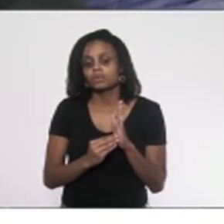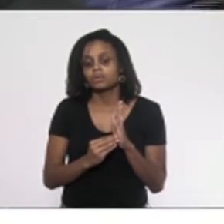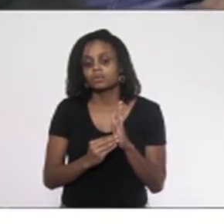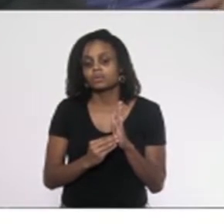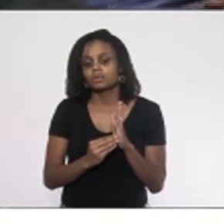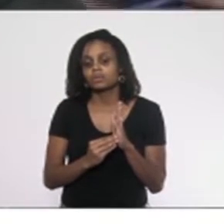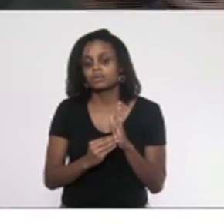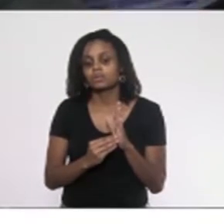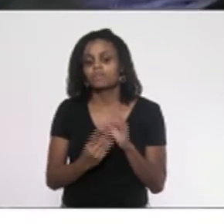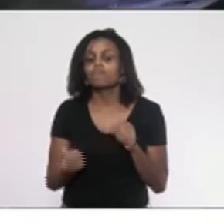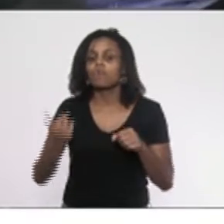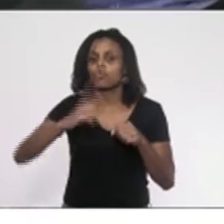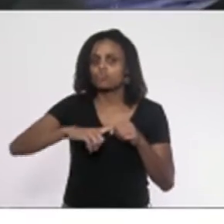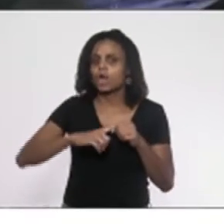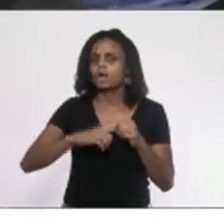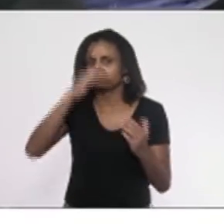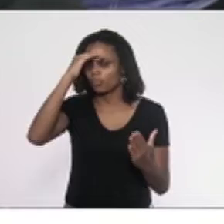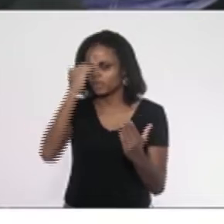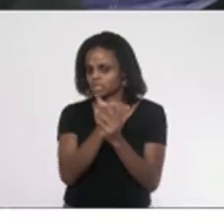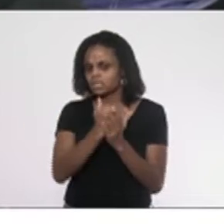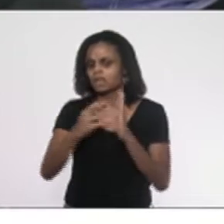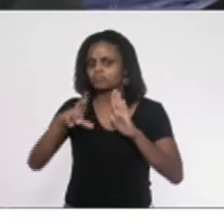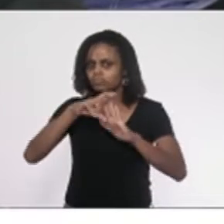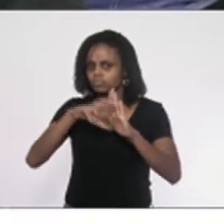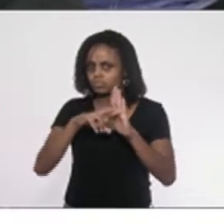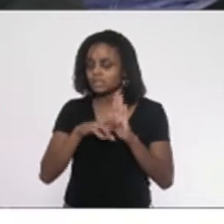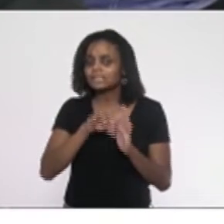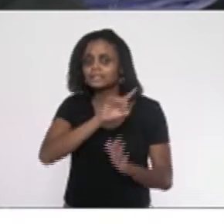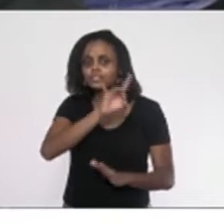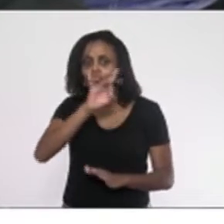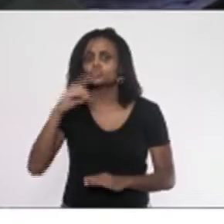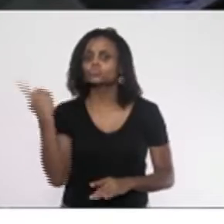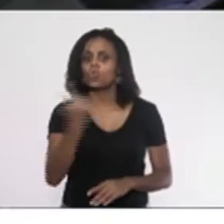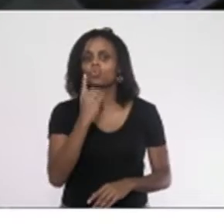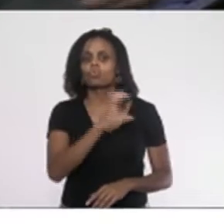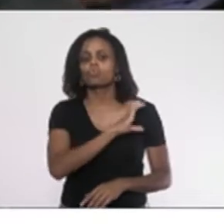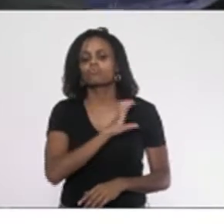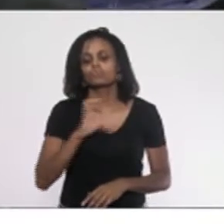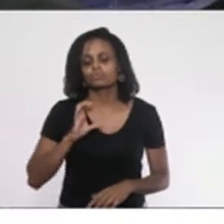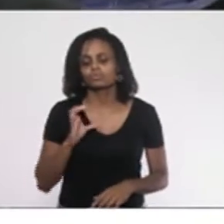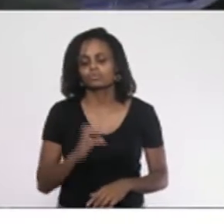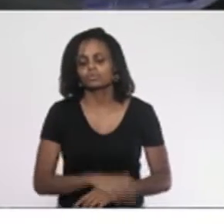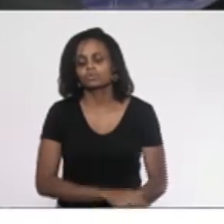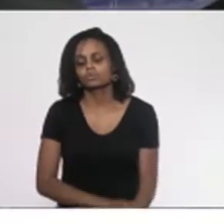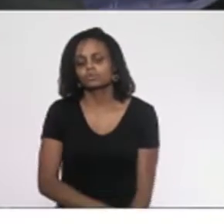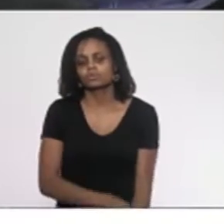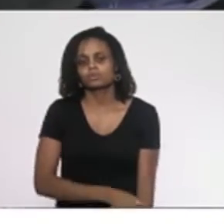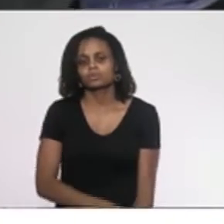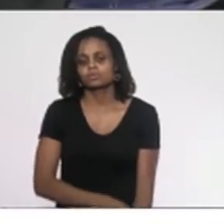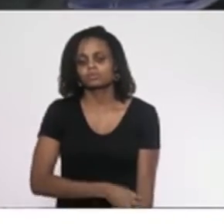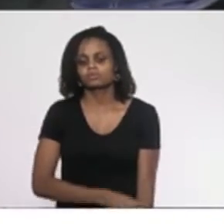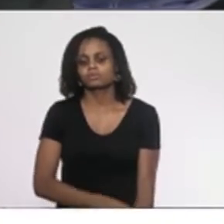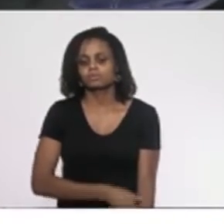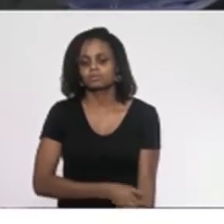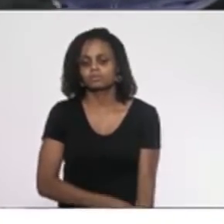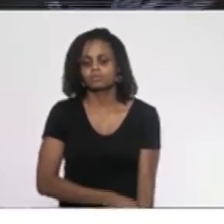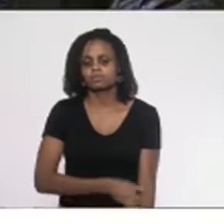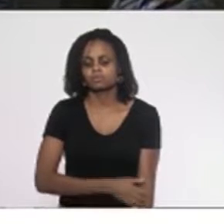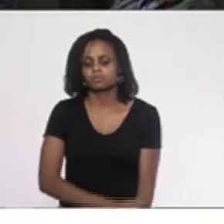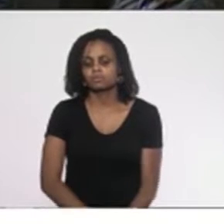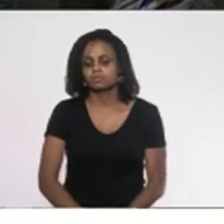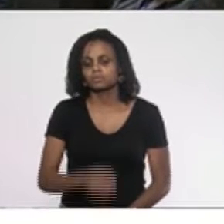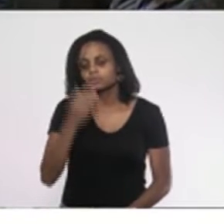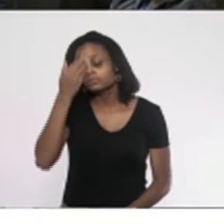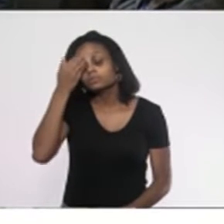voltasse a prevalecer, nesta casa, o regimento para as comissões. E aí, nesse sentido, os destaques seriam apreciados apenas em plenário. Só me dá uma